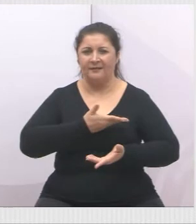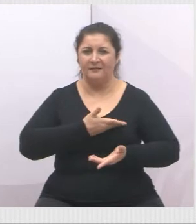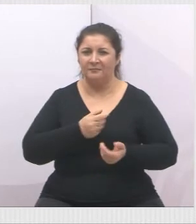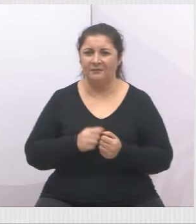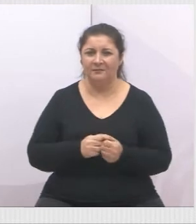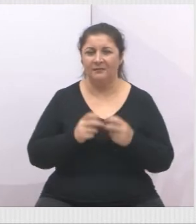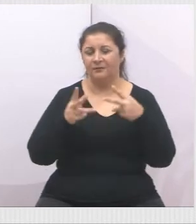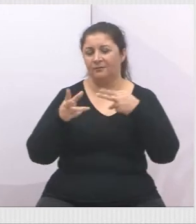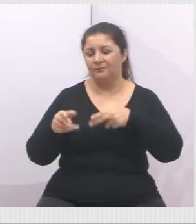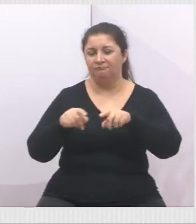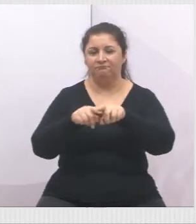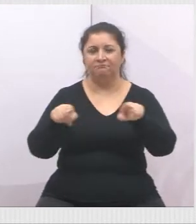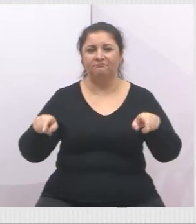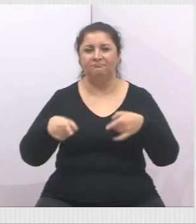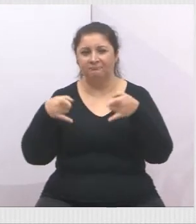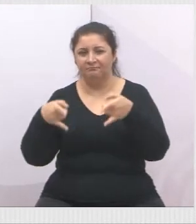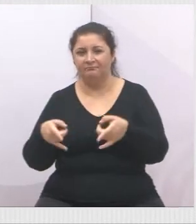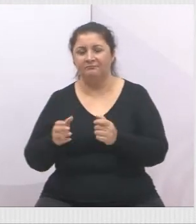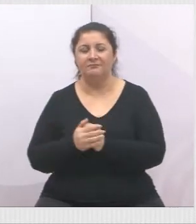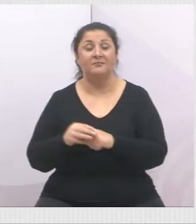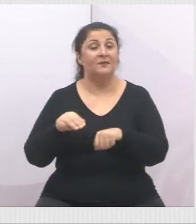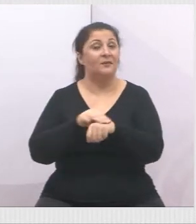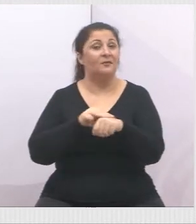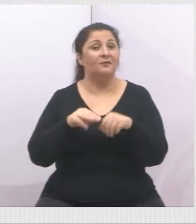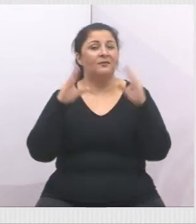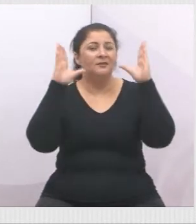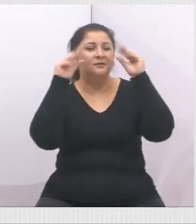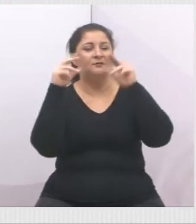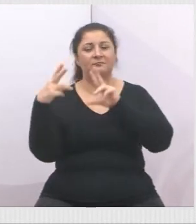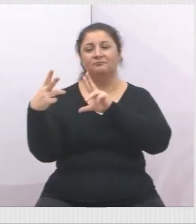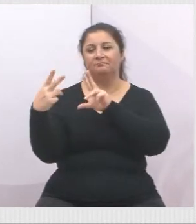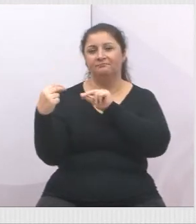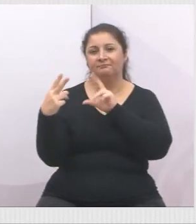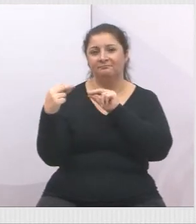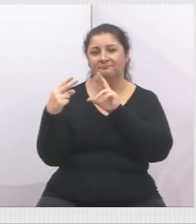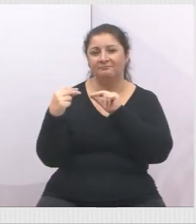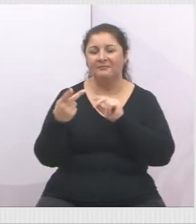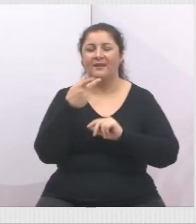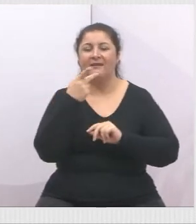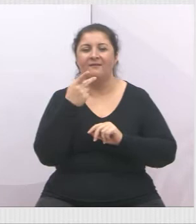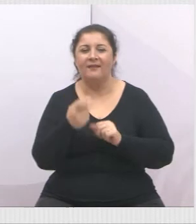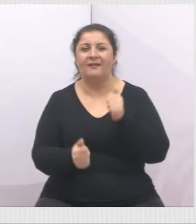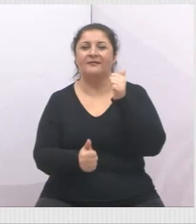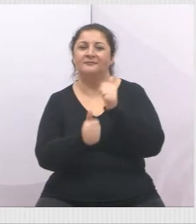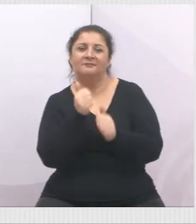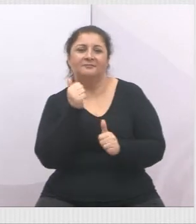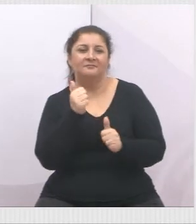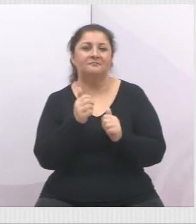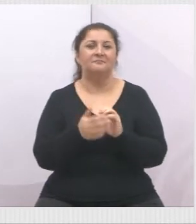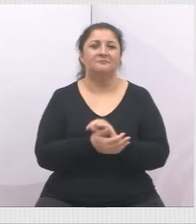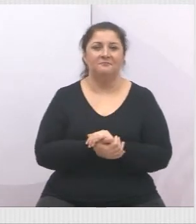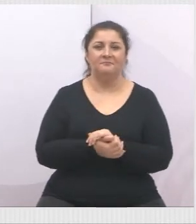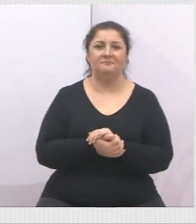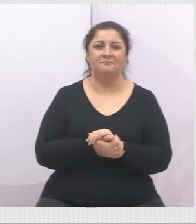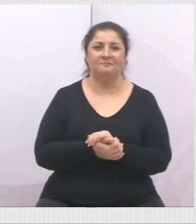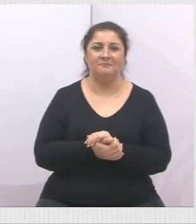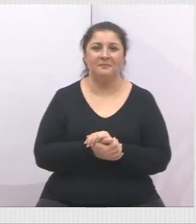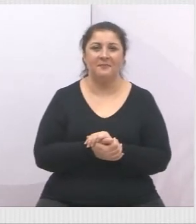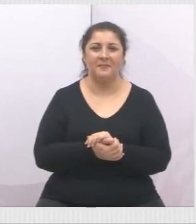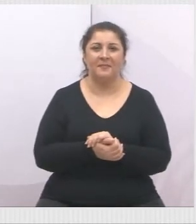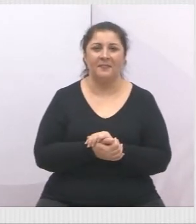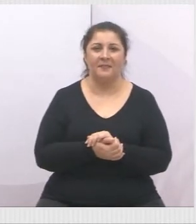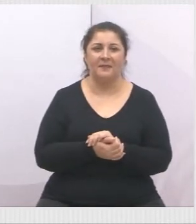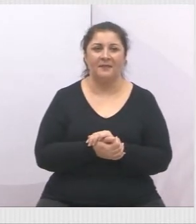quarto, conversávamos muito à noite, falávamos de futebol. Ele falava de mim, disse